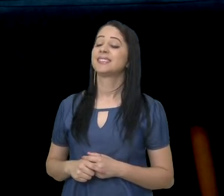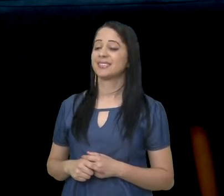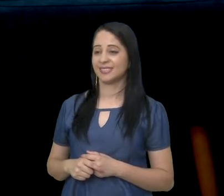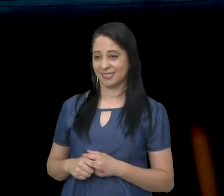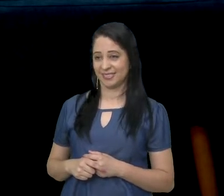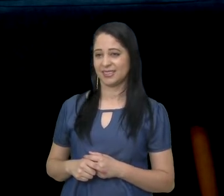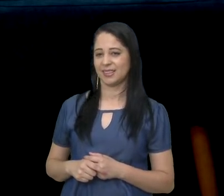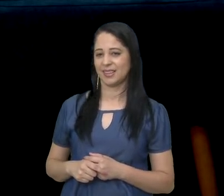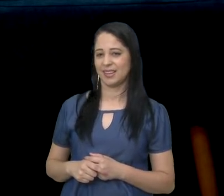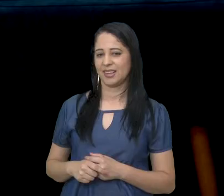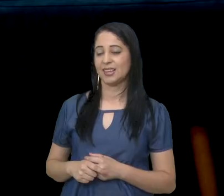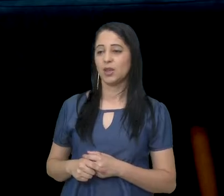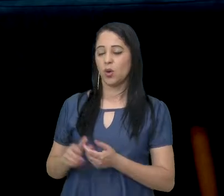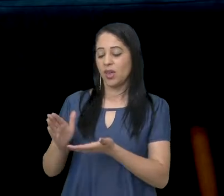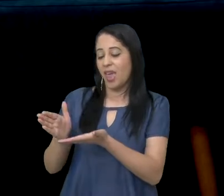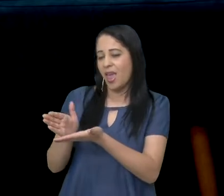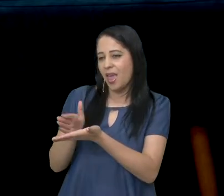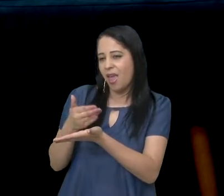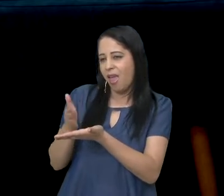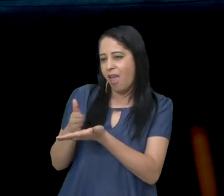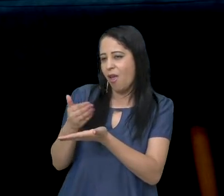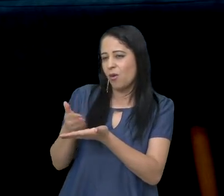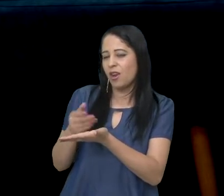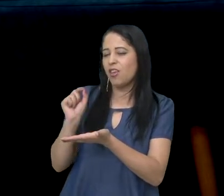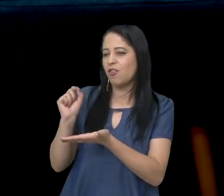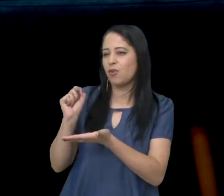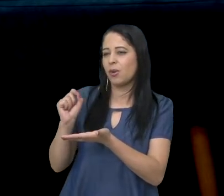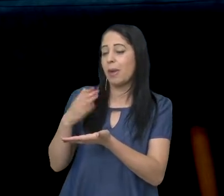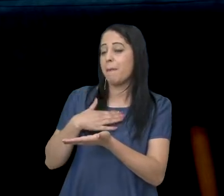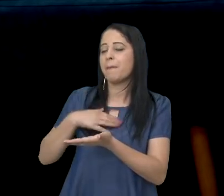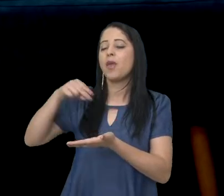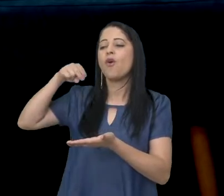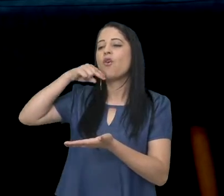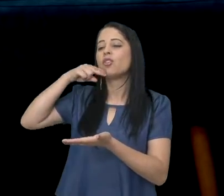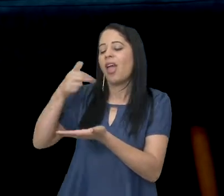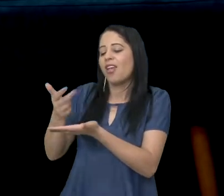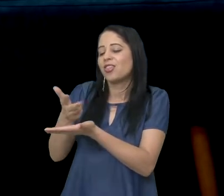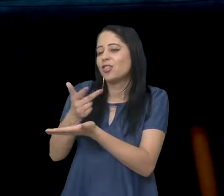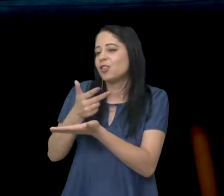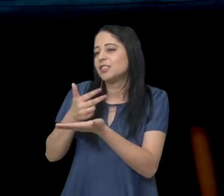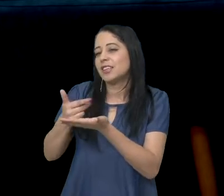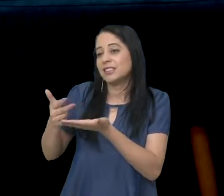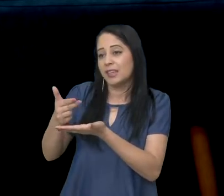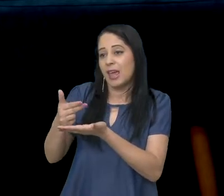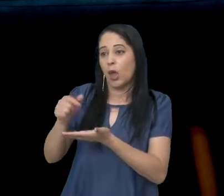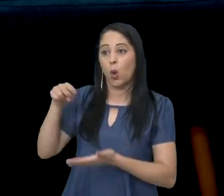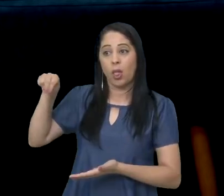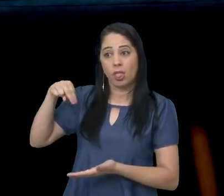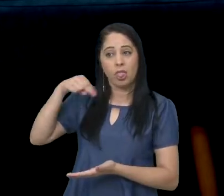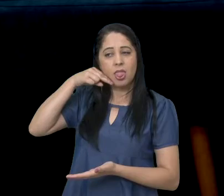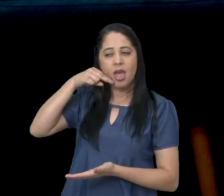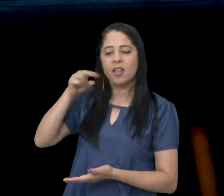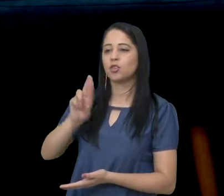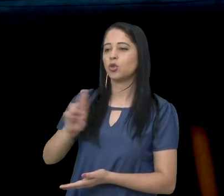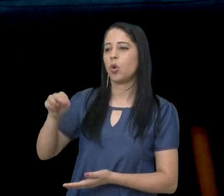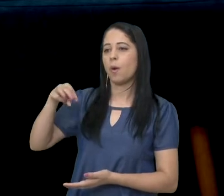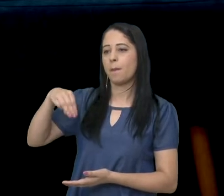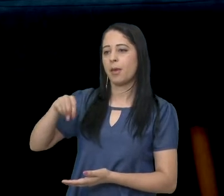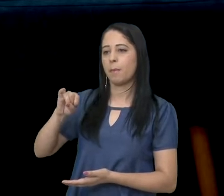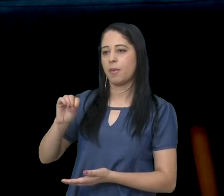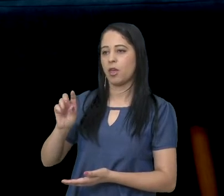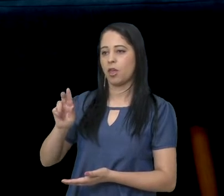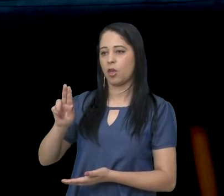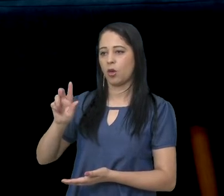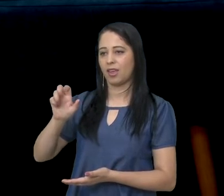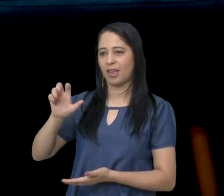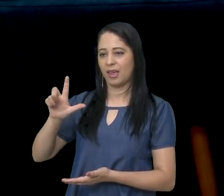Aqui, o primeiro desenho que o meu neto fez, Miguel, este é meu pai. Então, tá